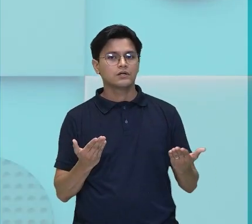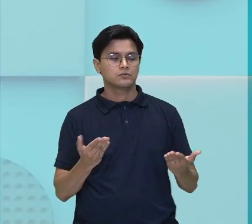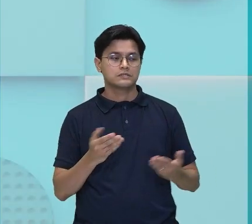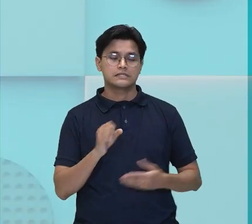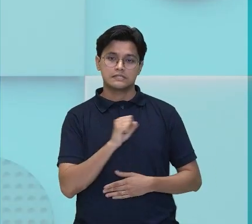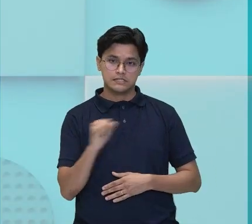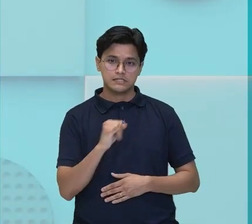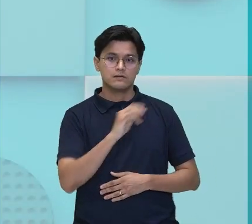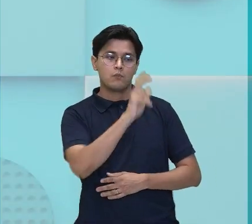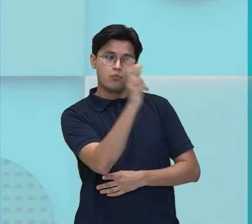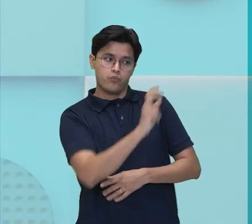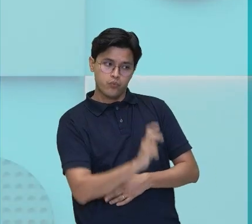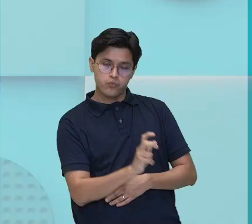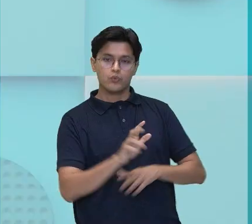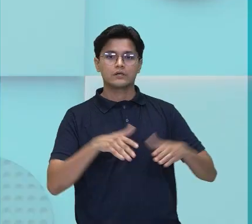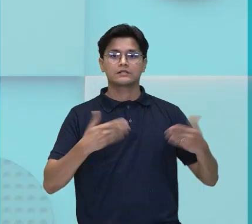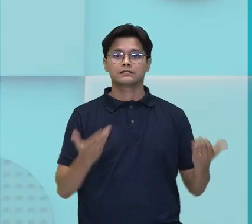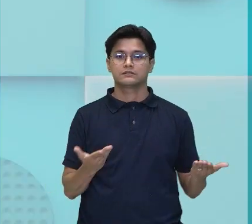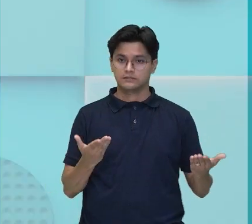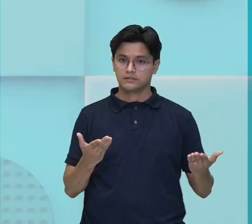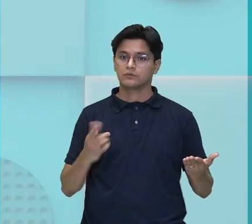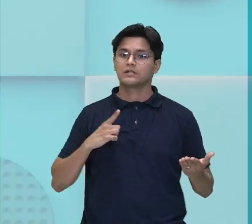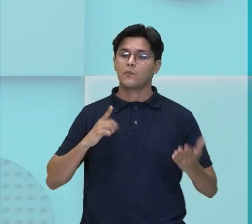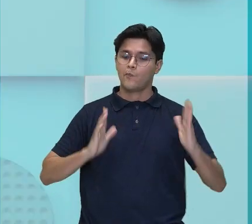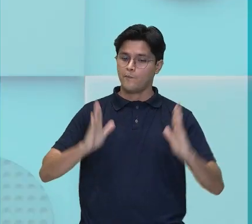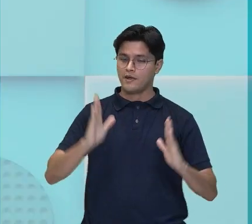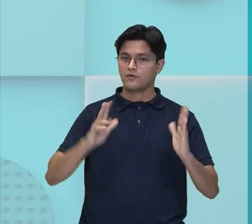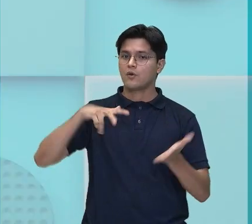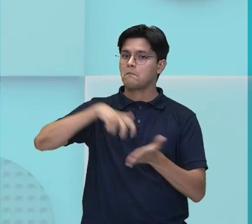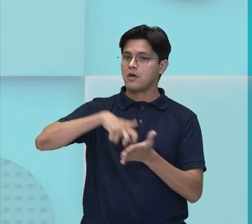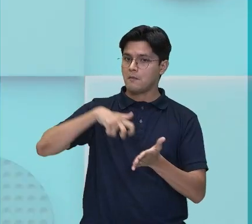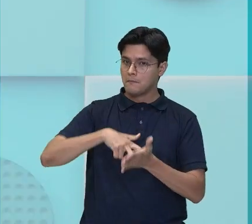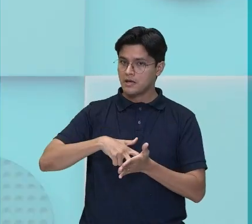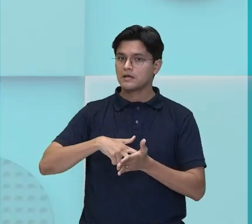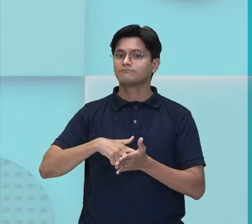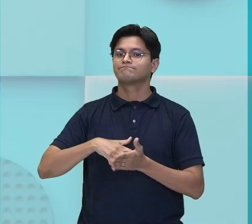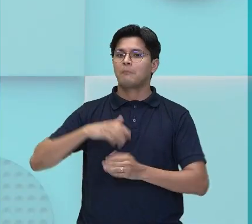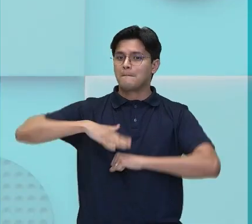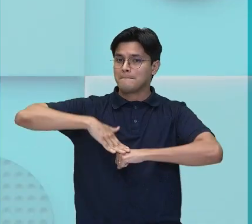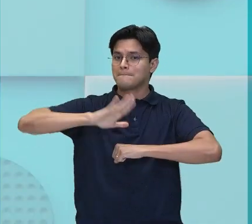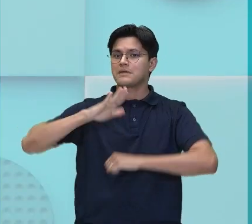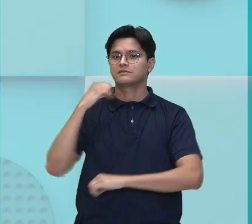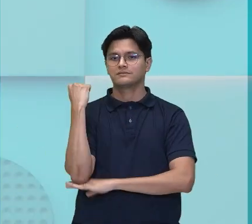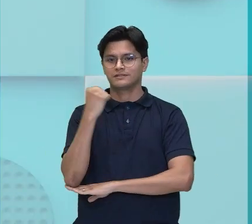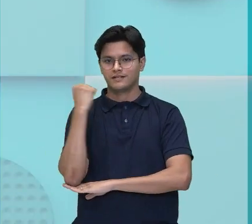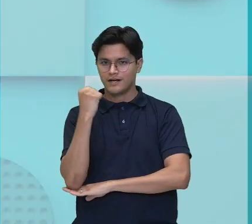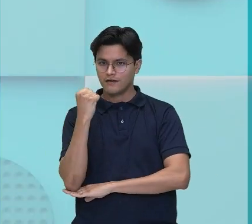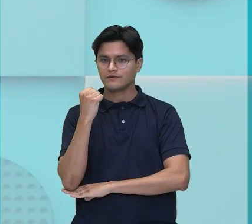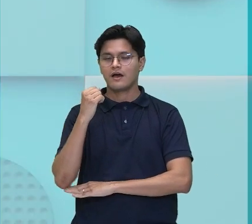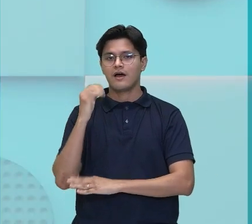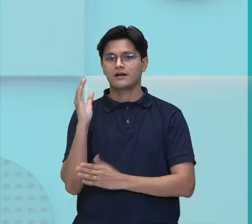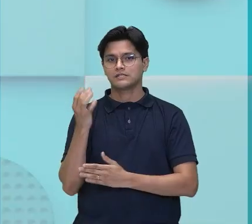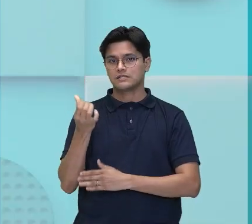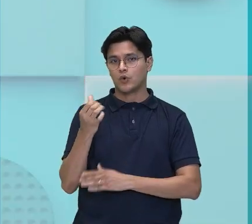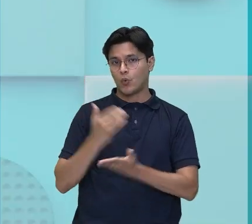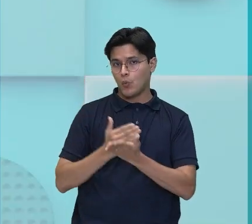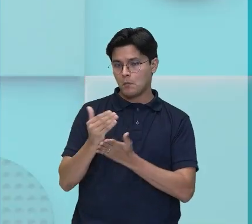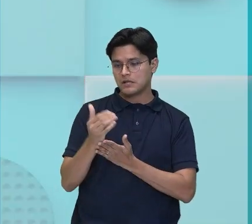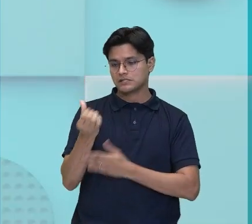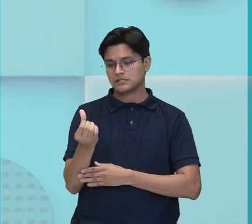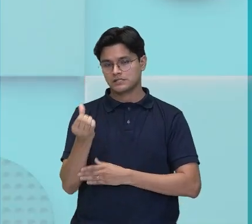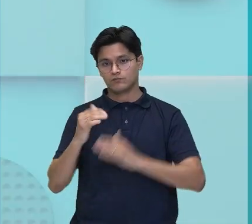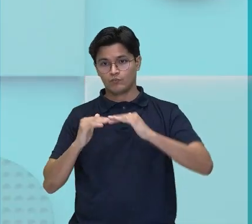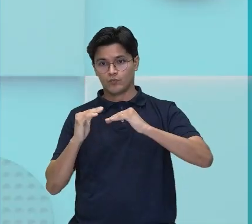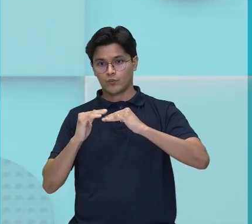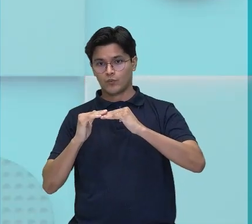isso, a sua pena fica mais grave. Então, você pode ser de detenção a partir de 6 meses, né? O mínimo são